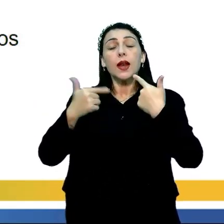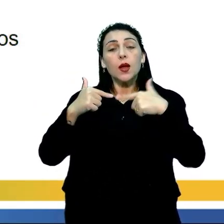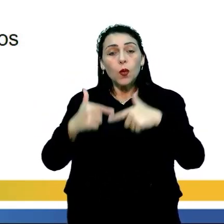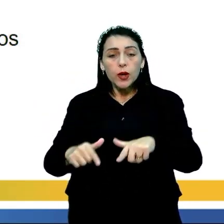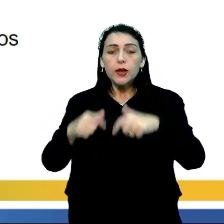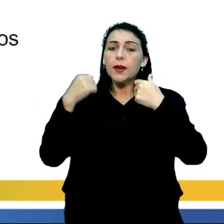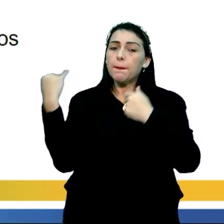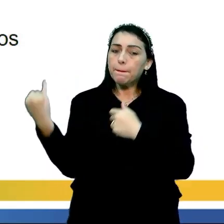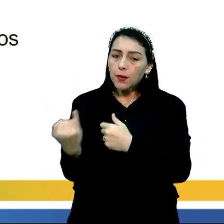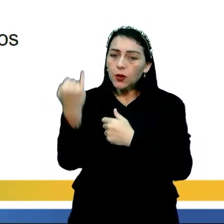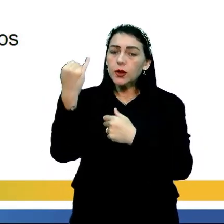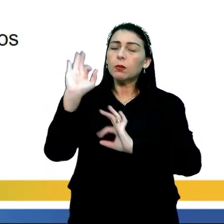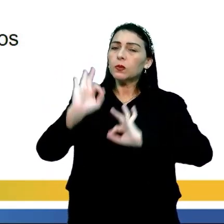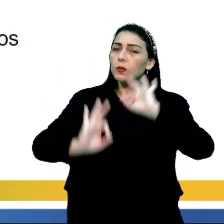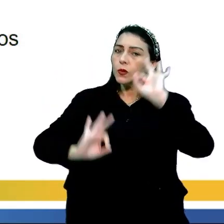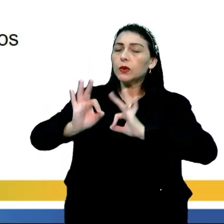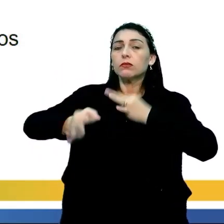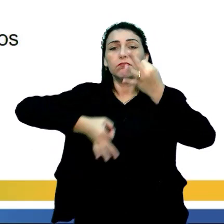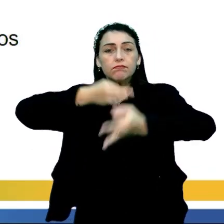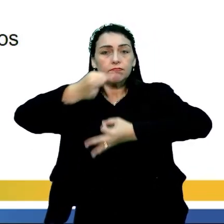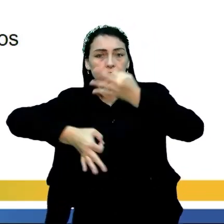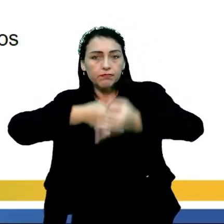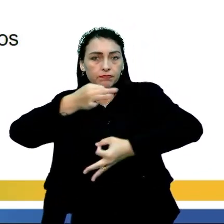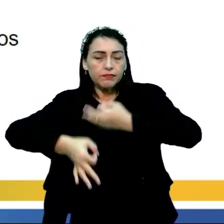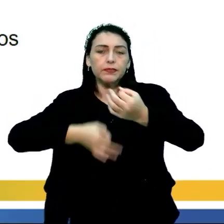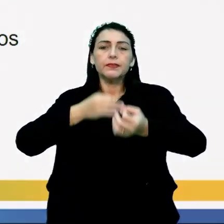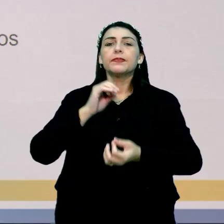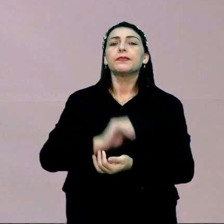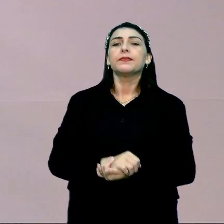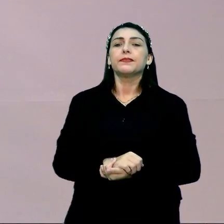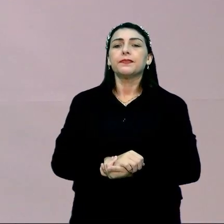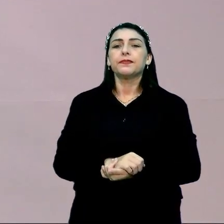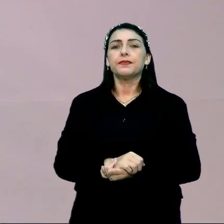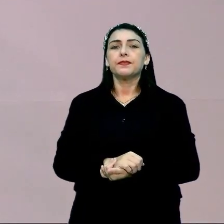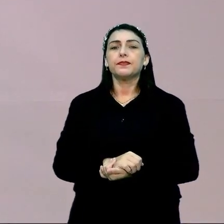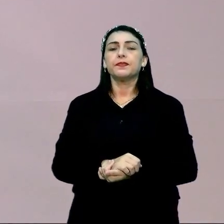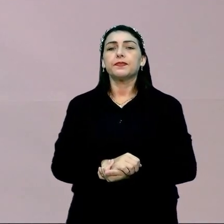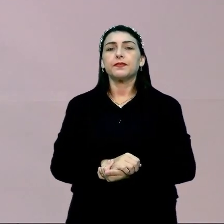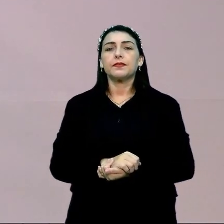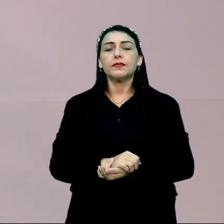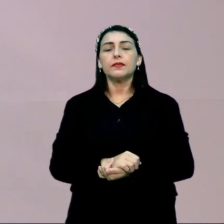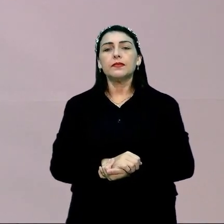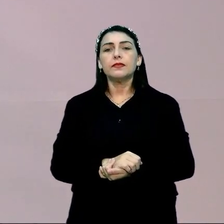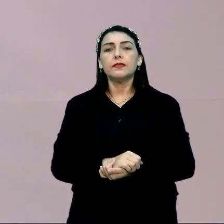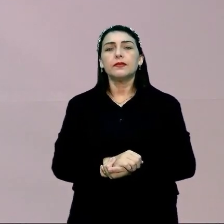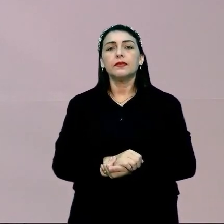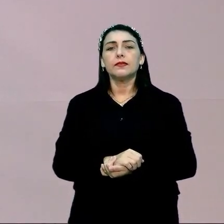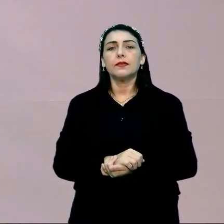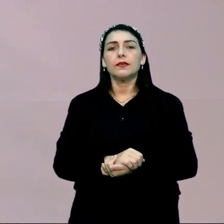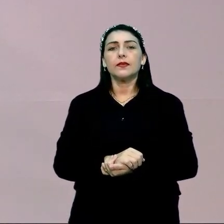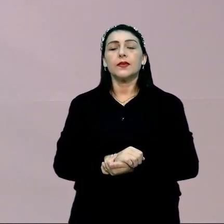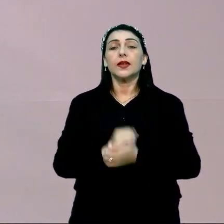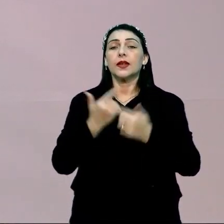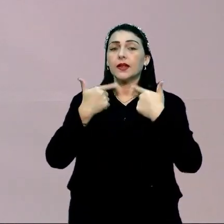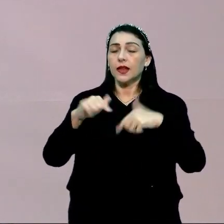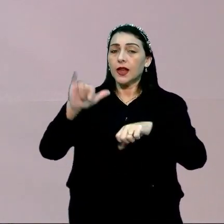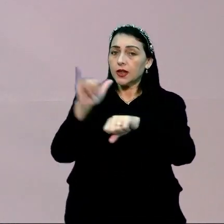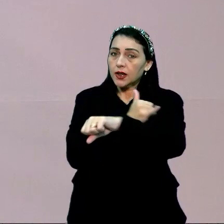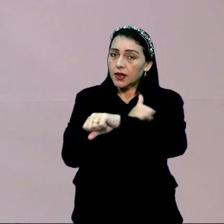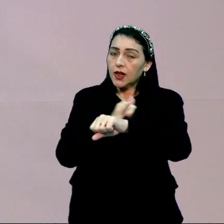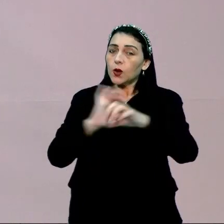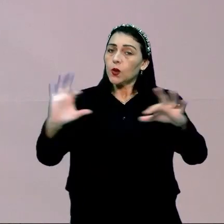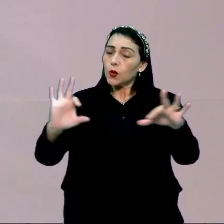mecanismos linguísticos necessários para a construção da argumentação. Esses mecanismos linguísticos são